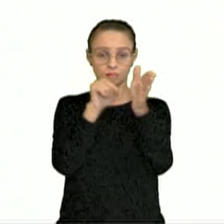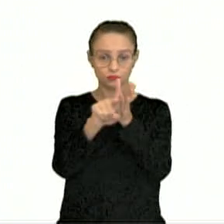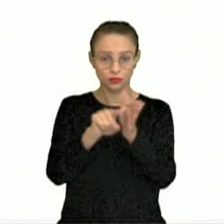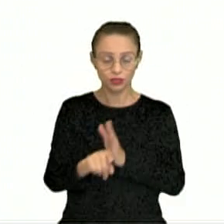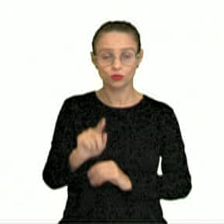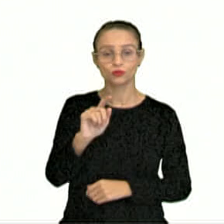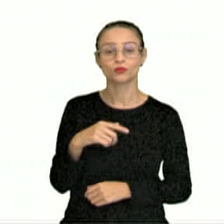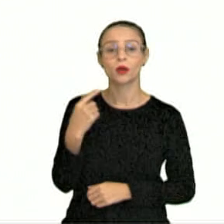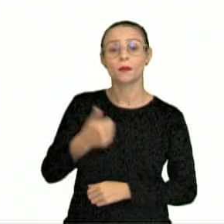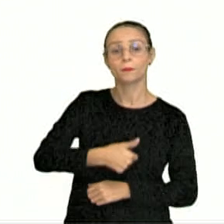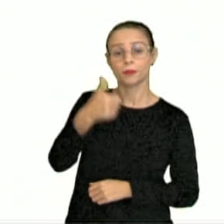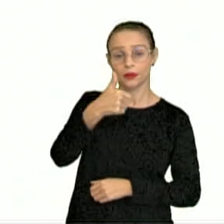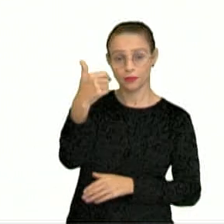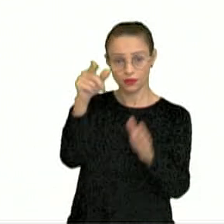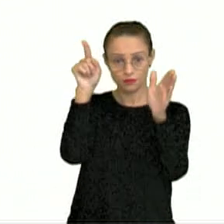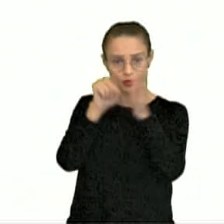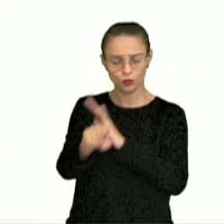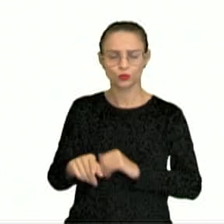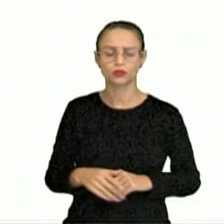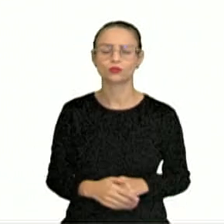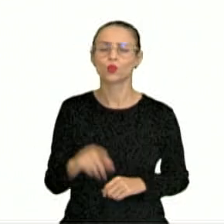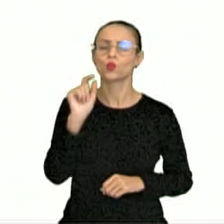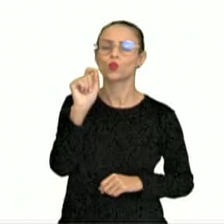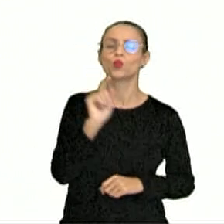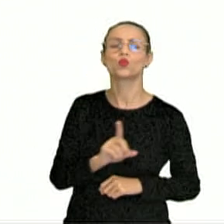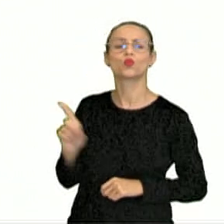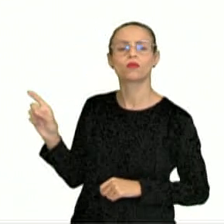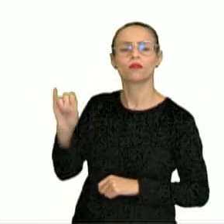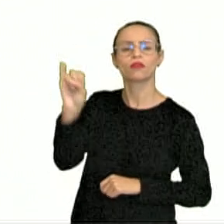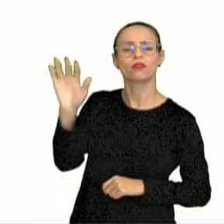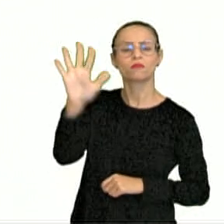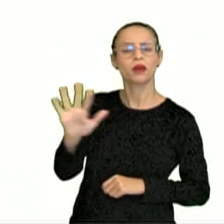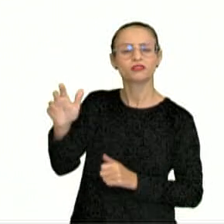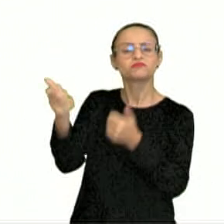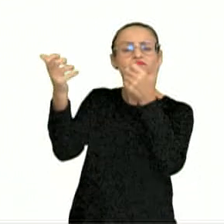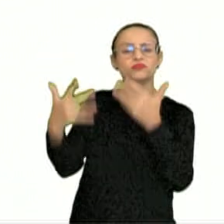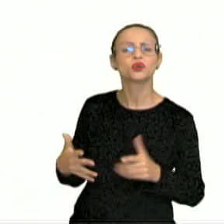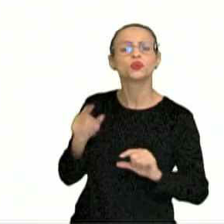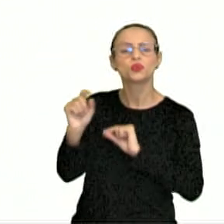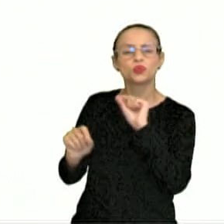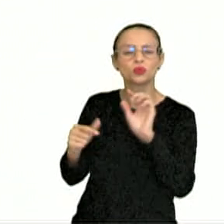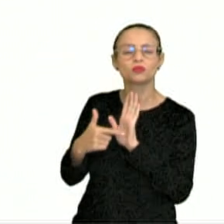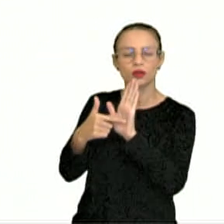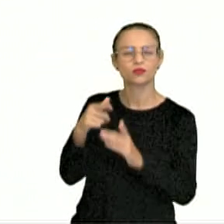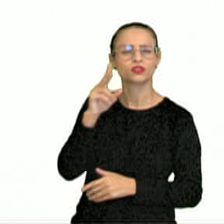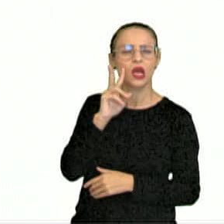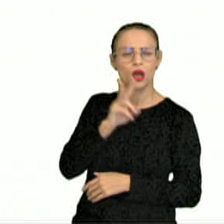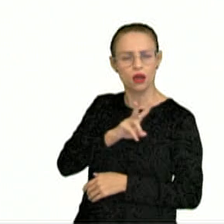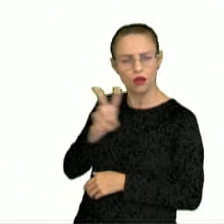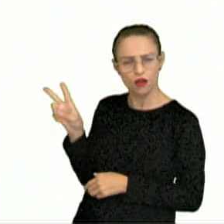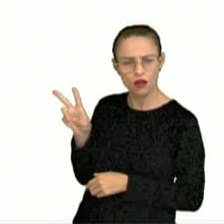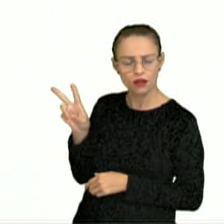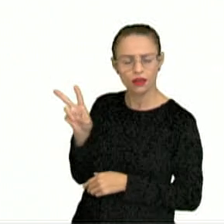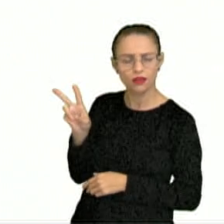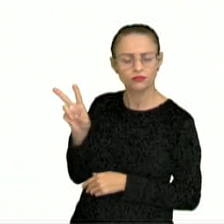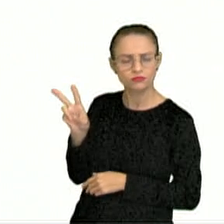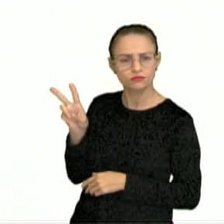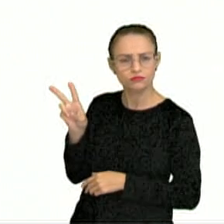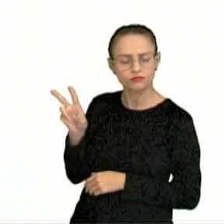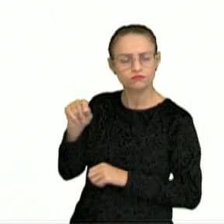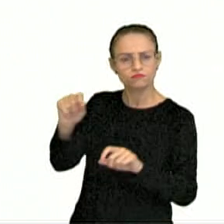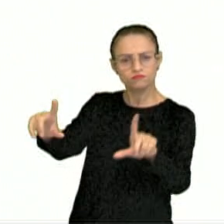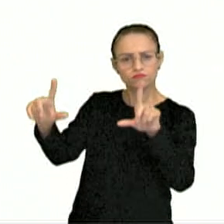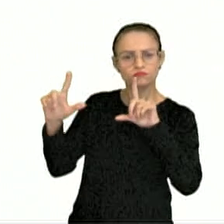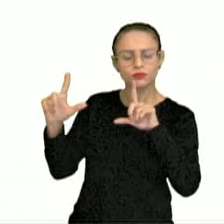Sobre a primeira, o que a imagem retrata? Claro, quando você já olhou para o slide, para a tela,